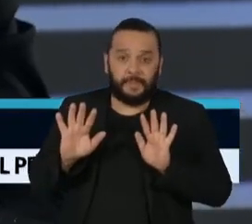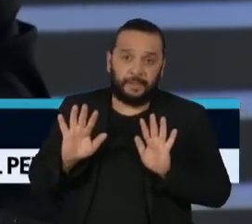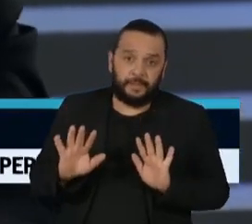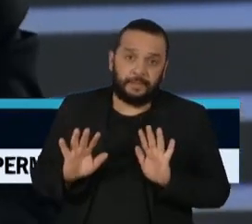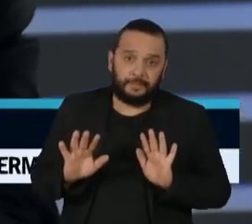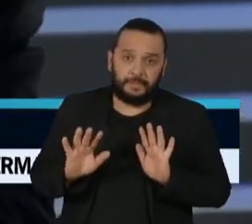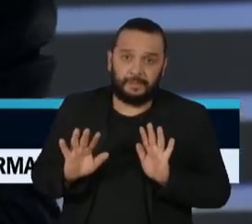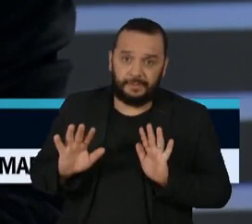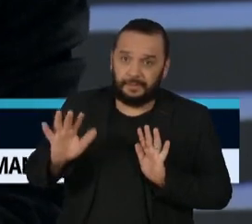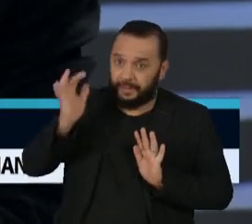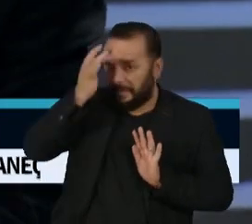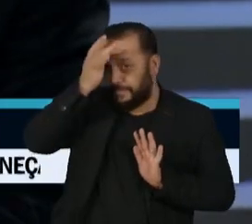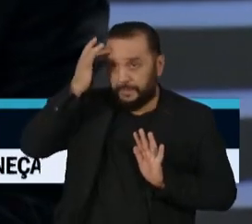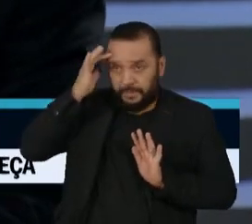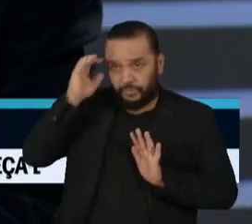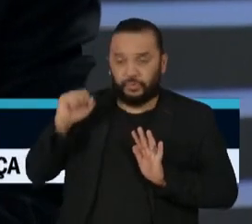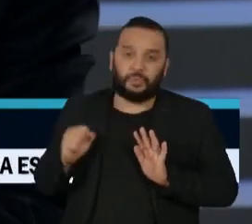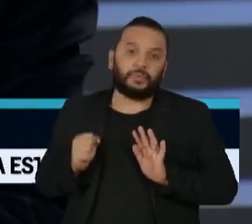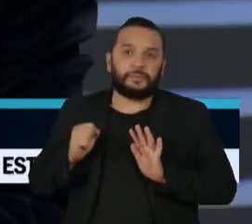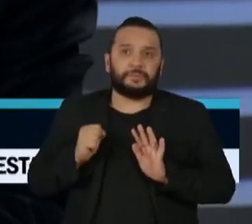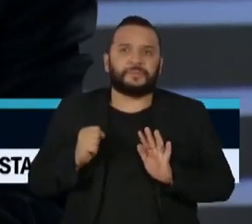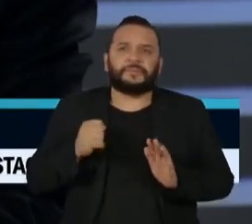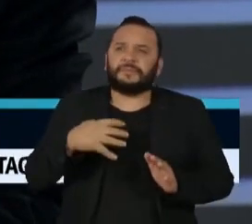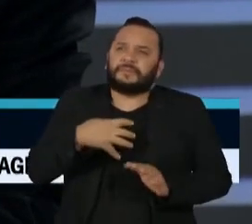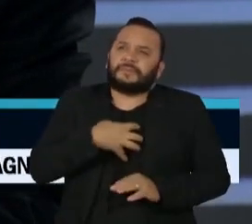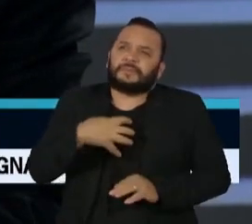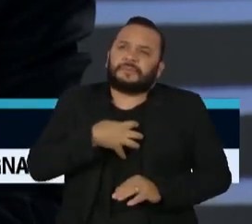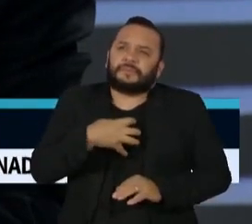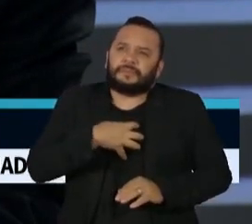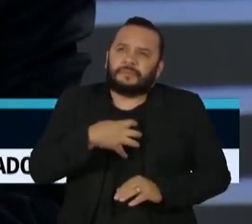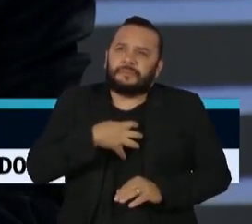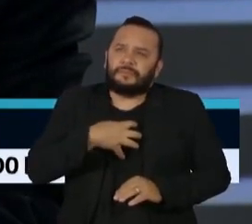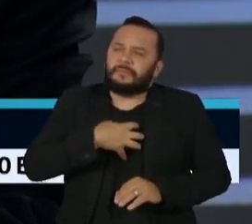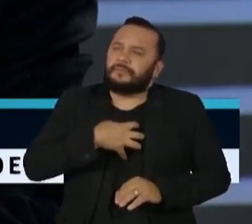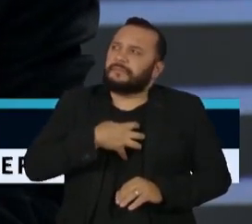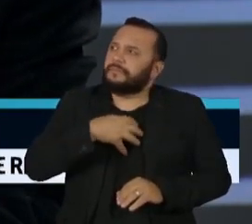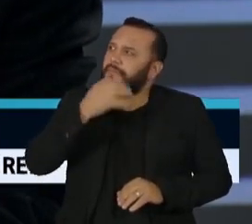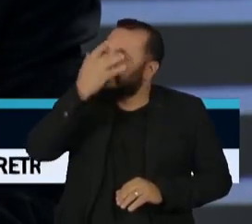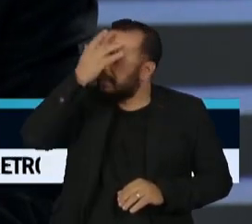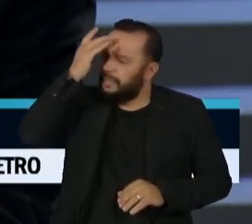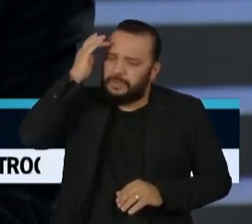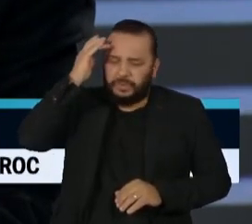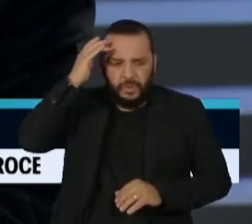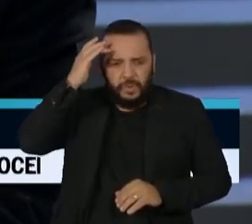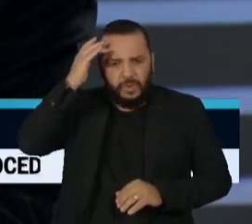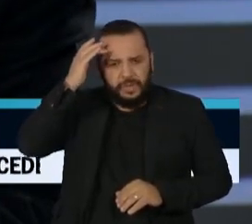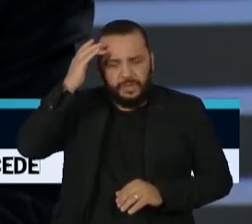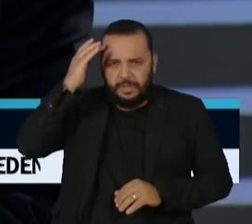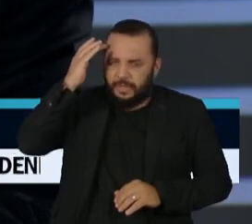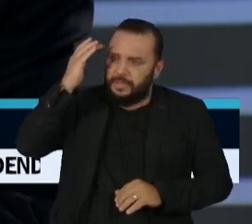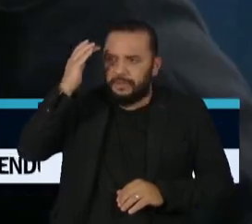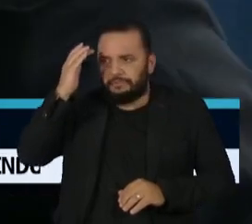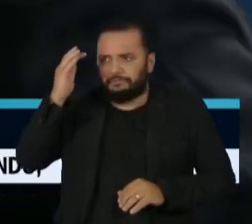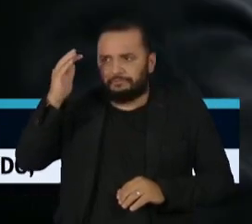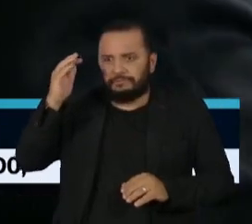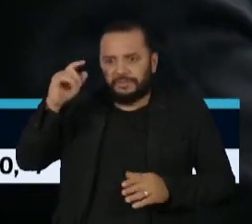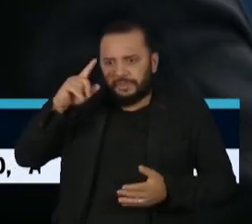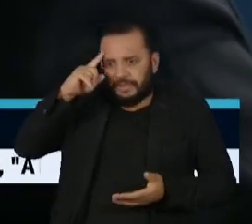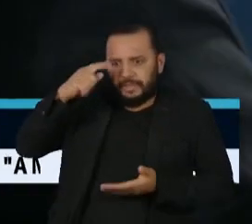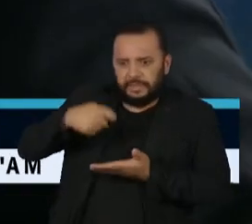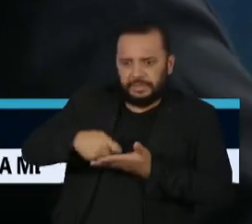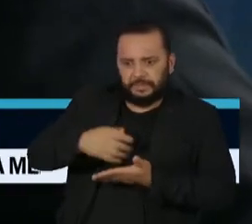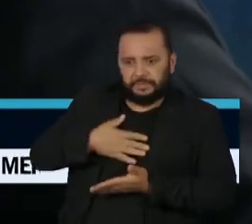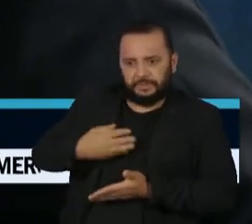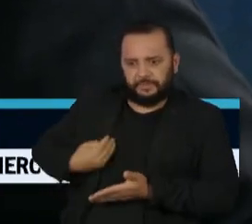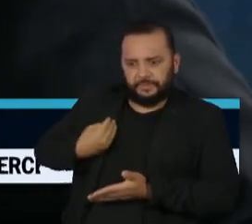com relação à pessoa, a sensação de que ela ainda tem um razoável poder de decisão na vida dela, fruto